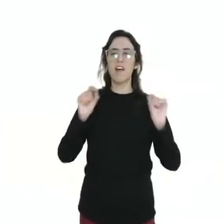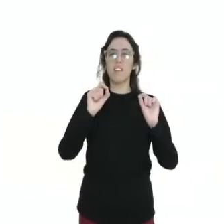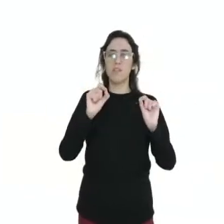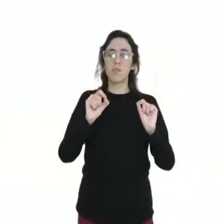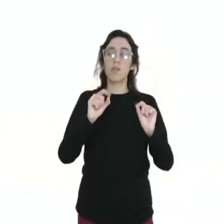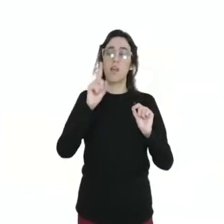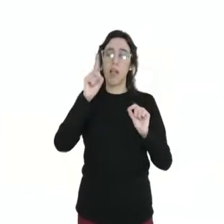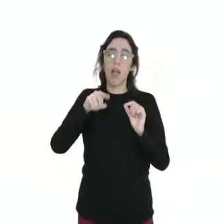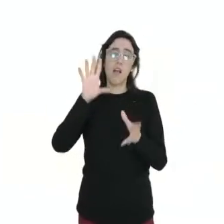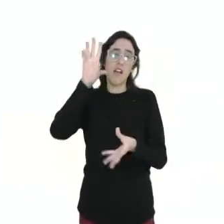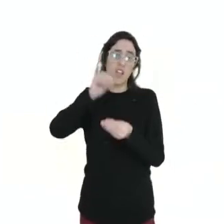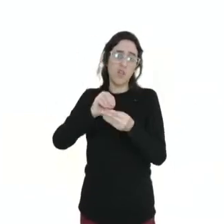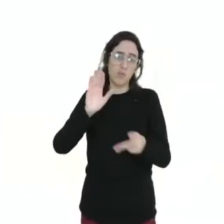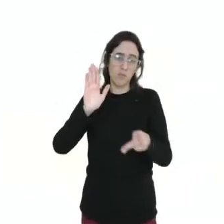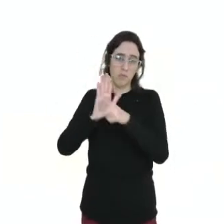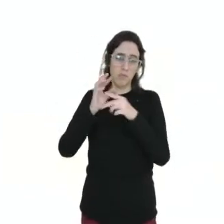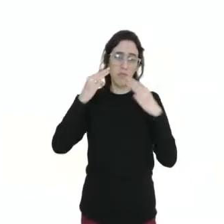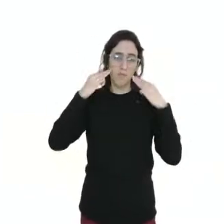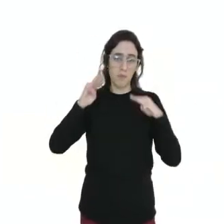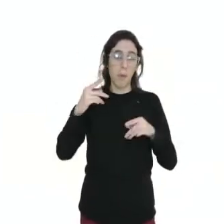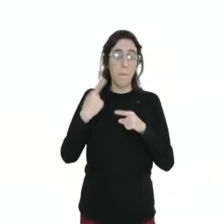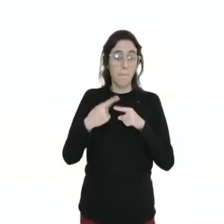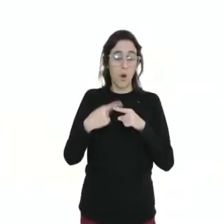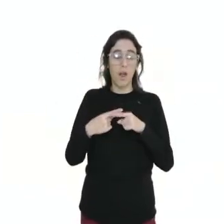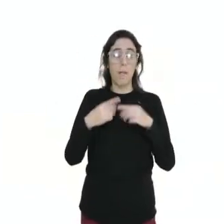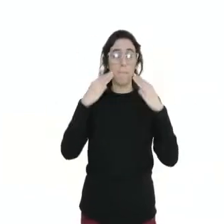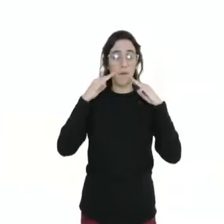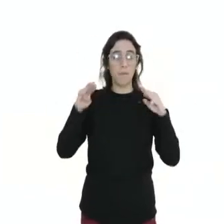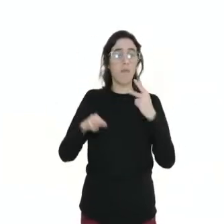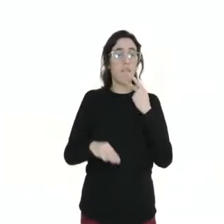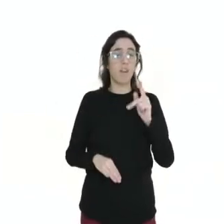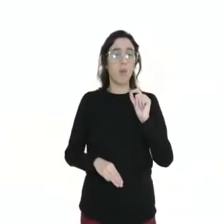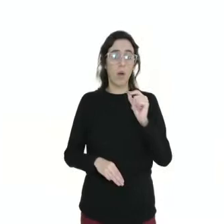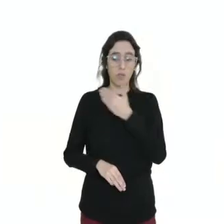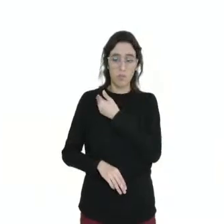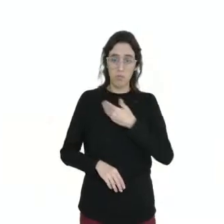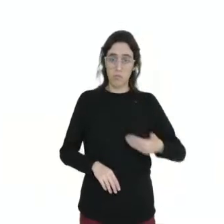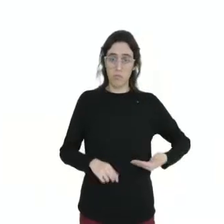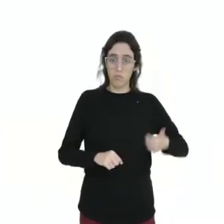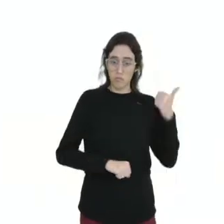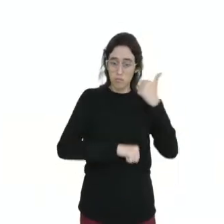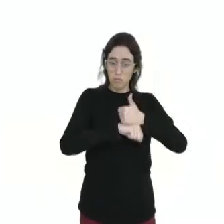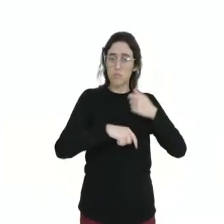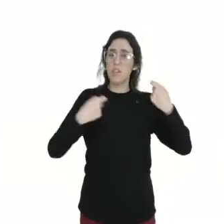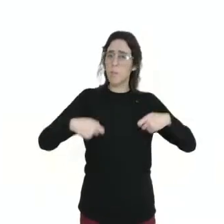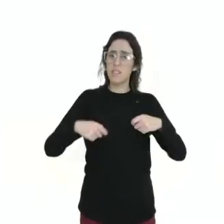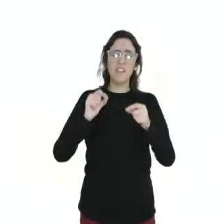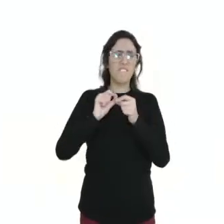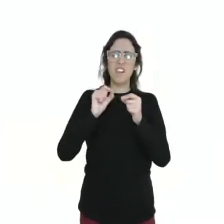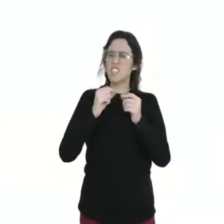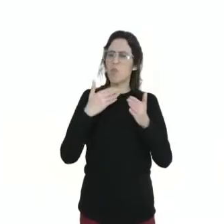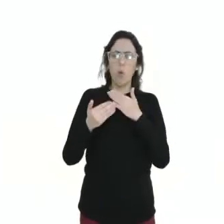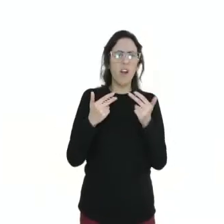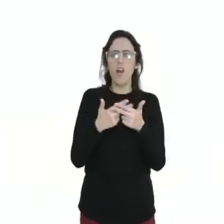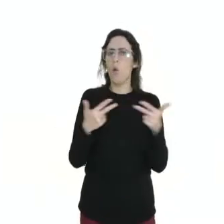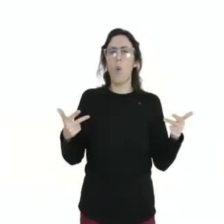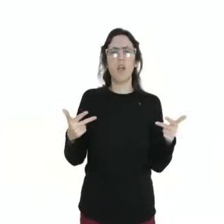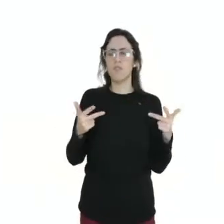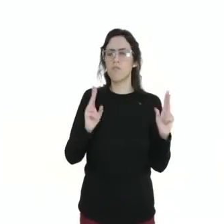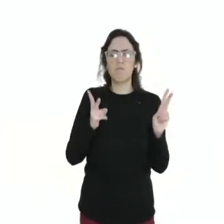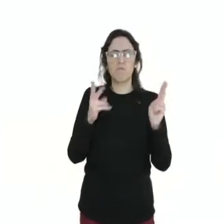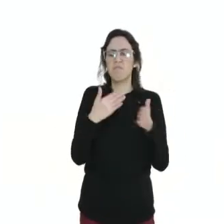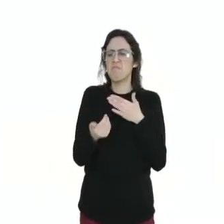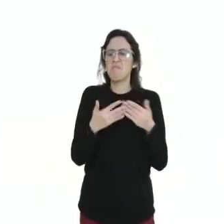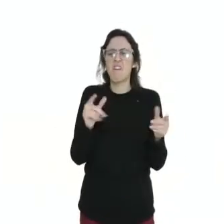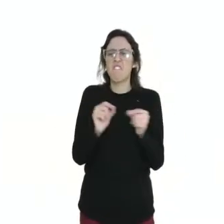suas ideias, pois ele entendia que um governante deve fazer o que for preciso para se manter